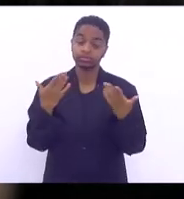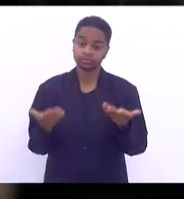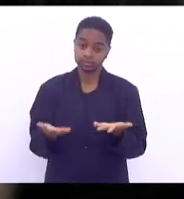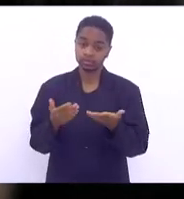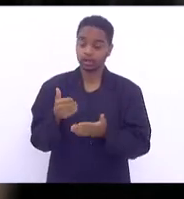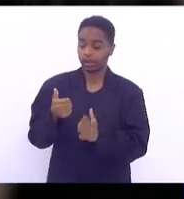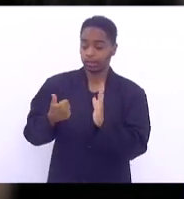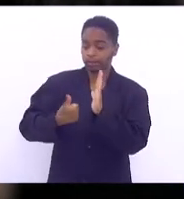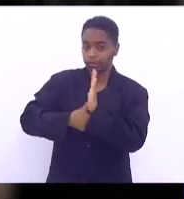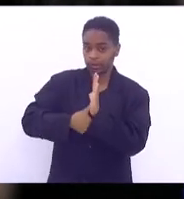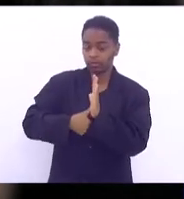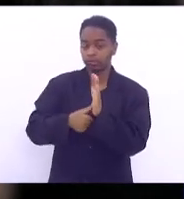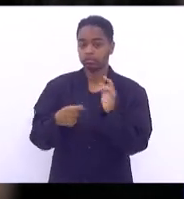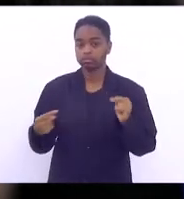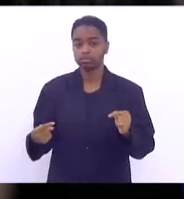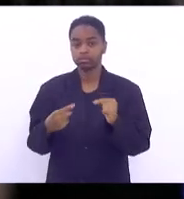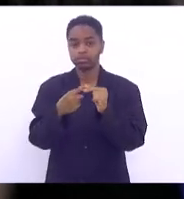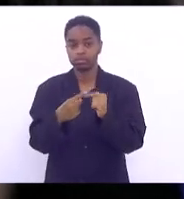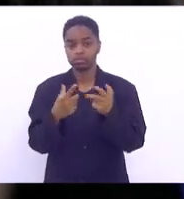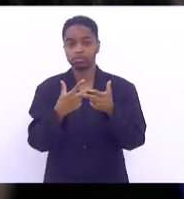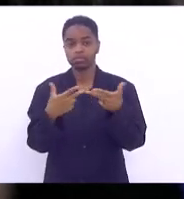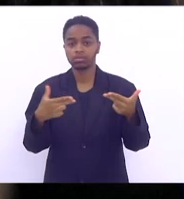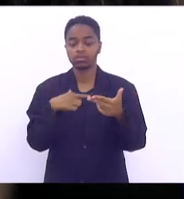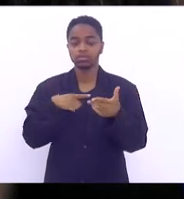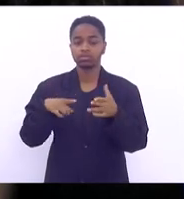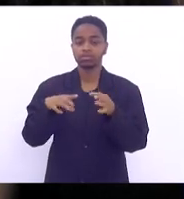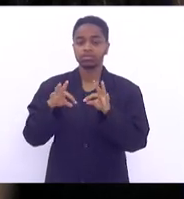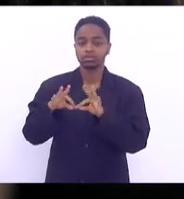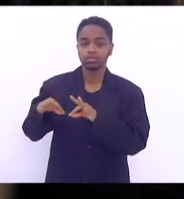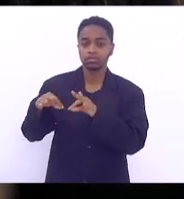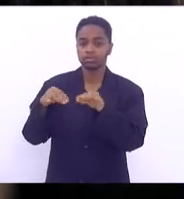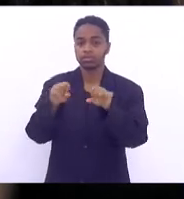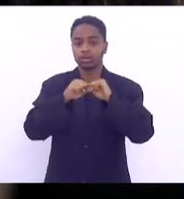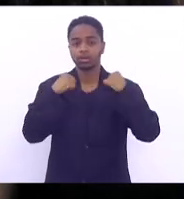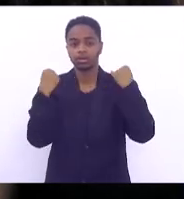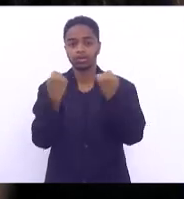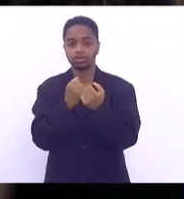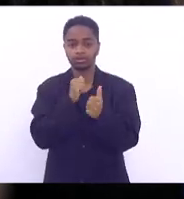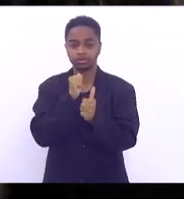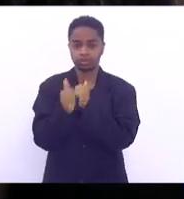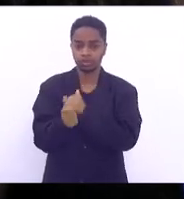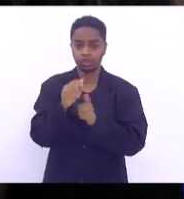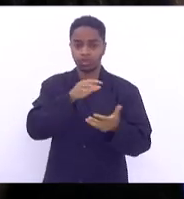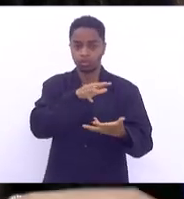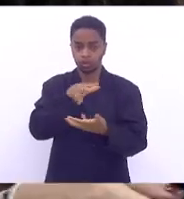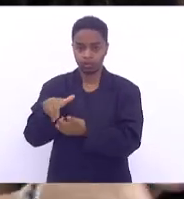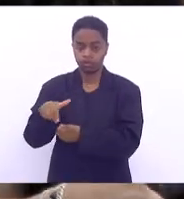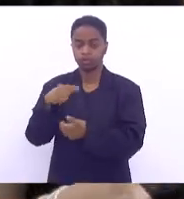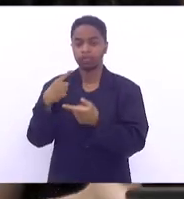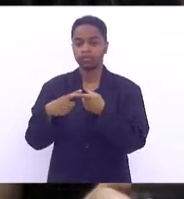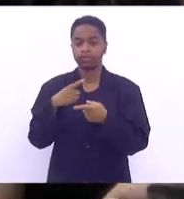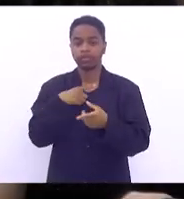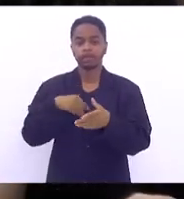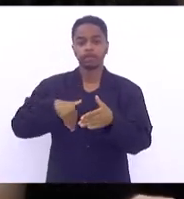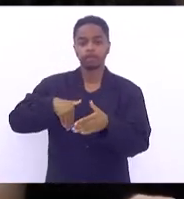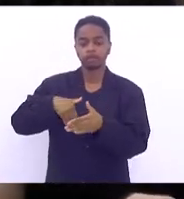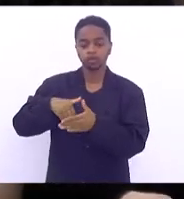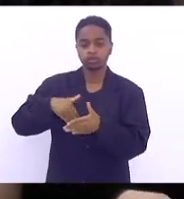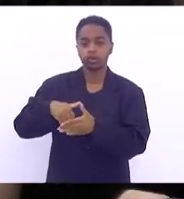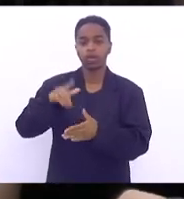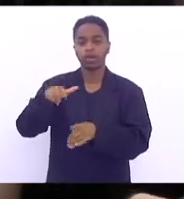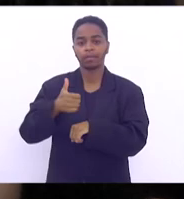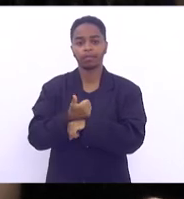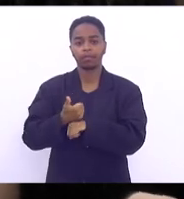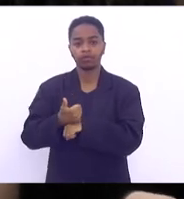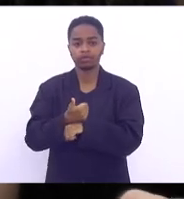direção daquilo que tem em todas as arenas esportivas do mundo, onde a gente tem o futebol como uma prática